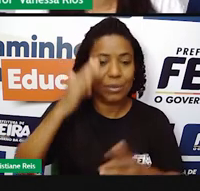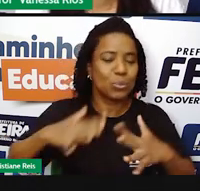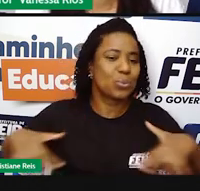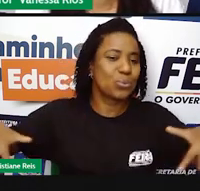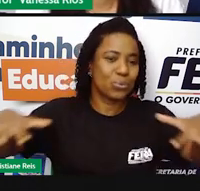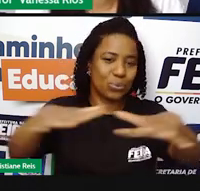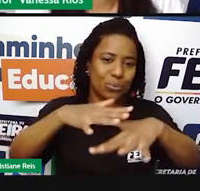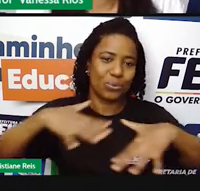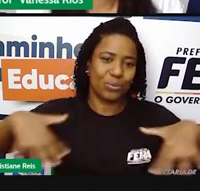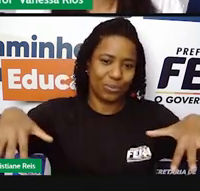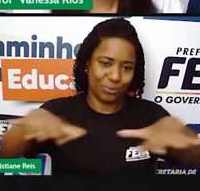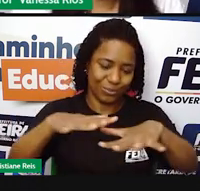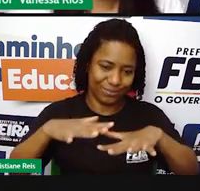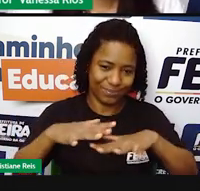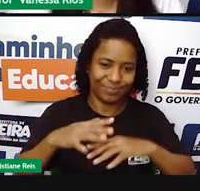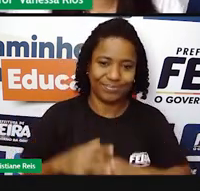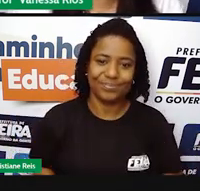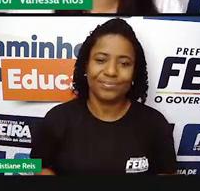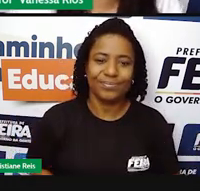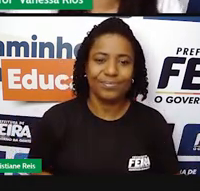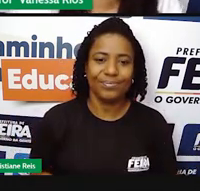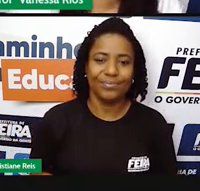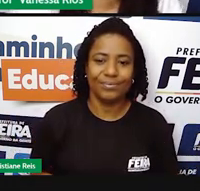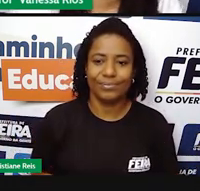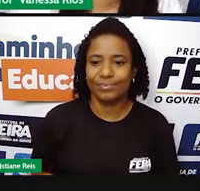público mais numeroso.